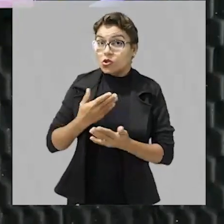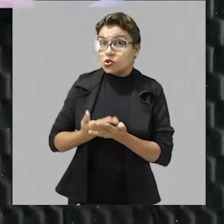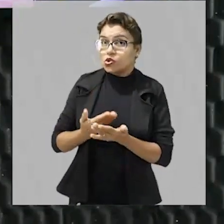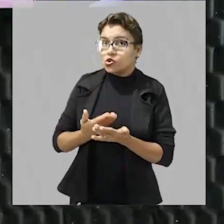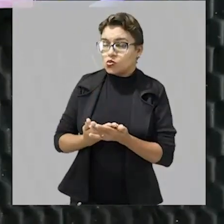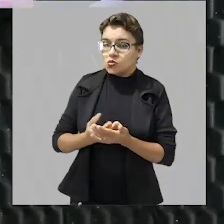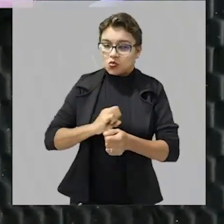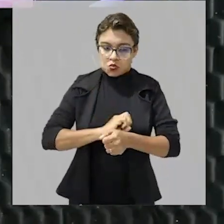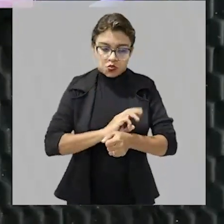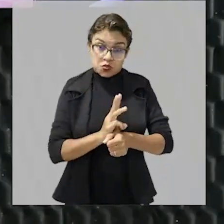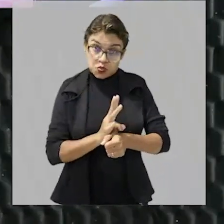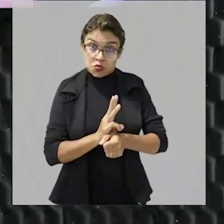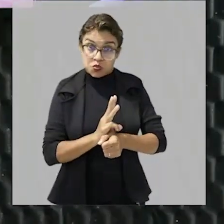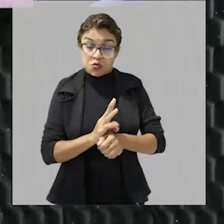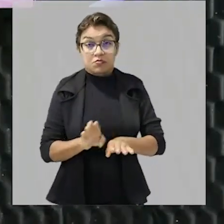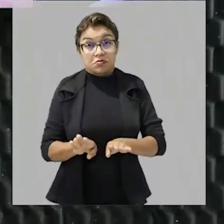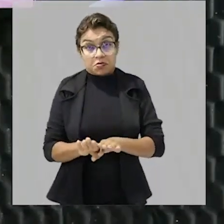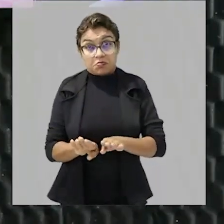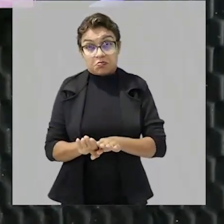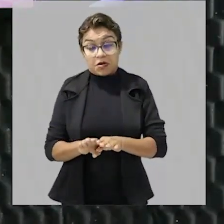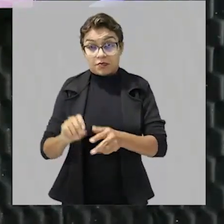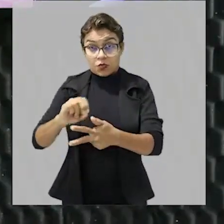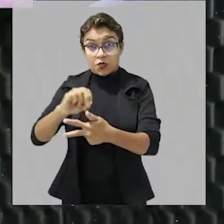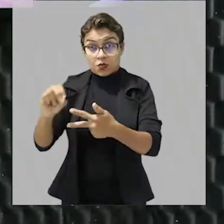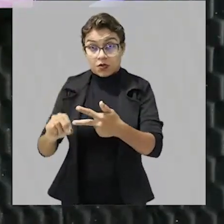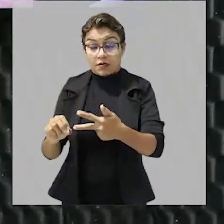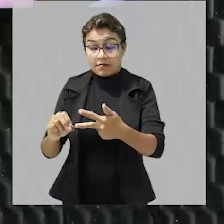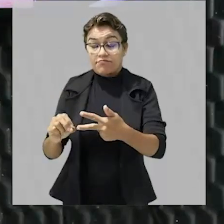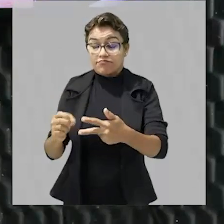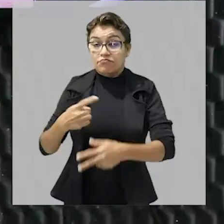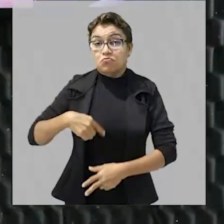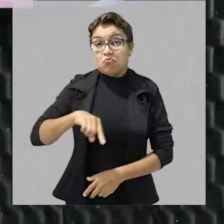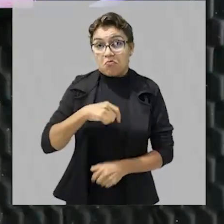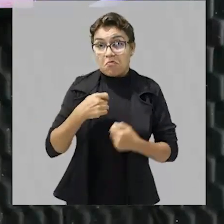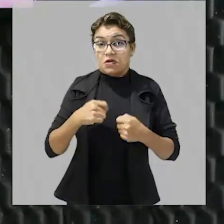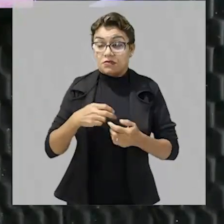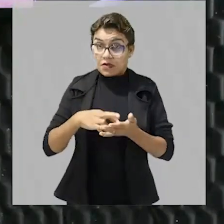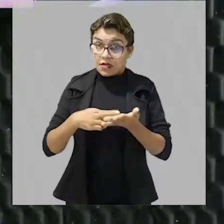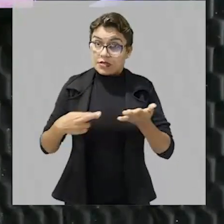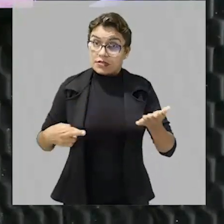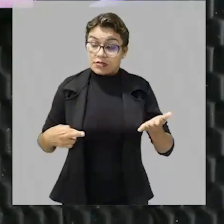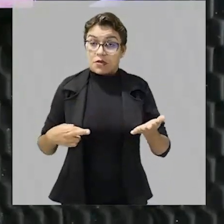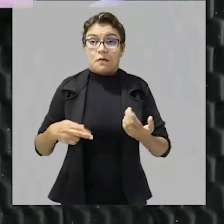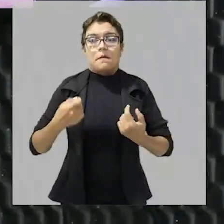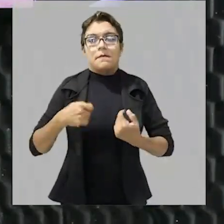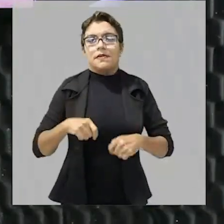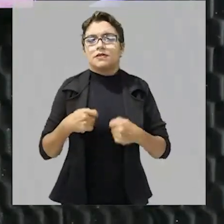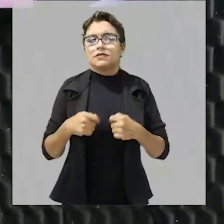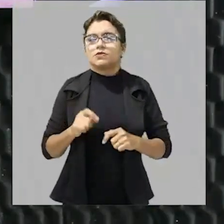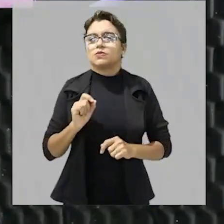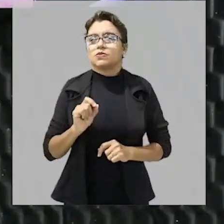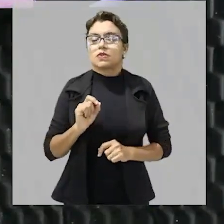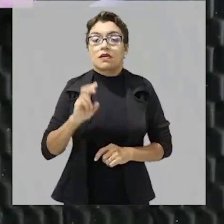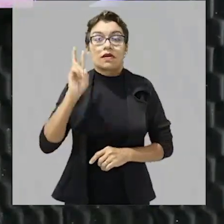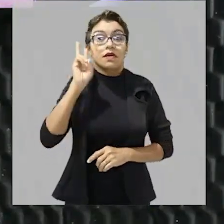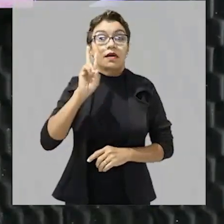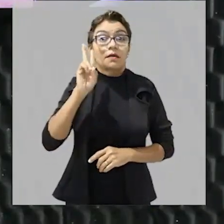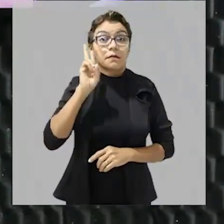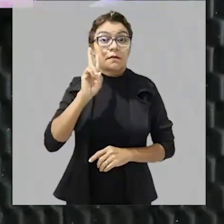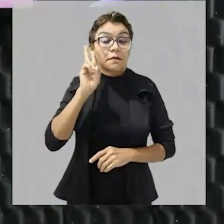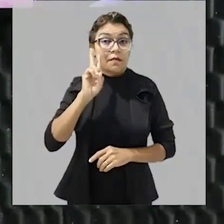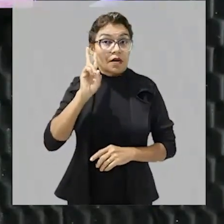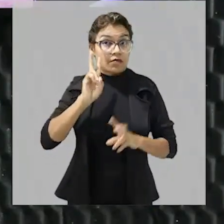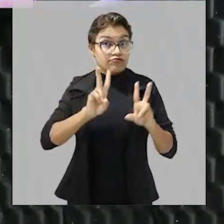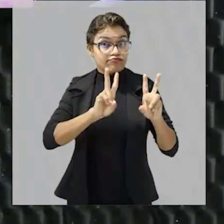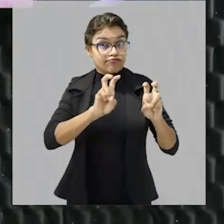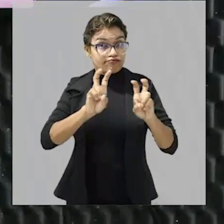expressões ou gírias, né? Essas gírias, elas também têm significado. E dentro do nosso contexto comunicativo,